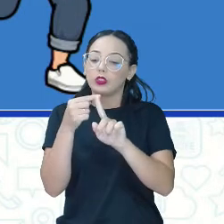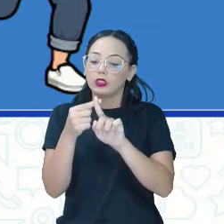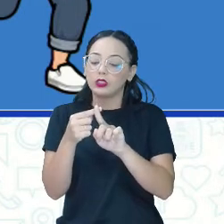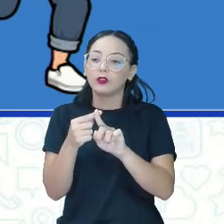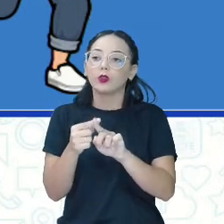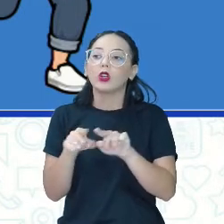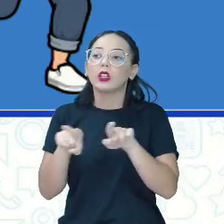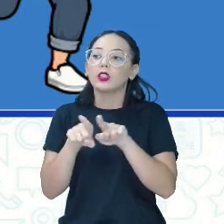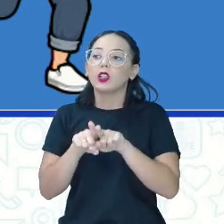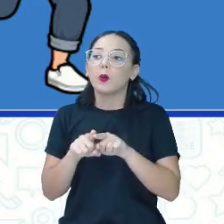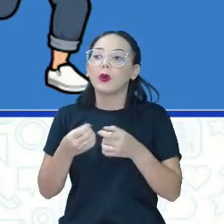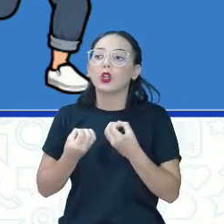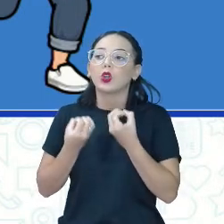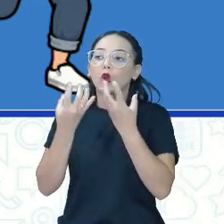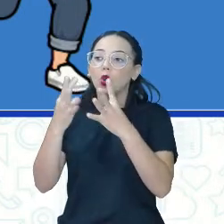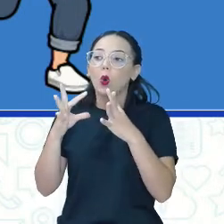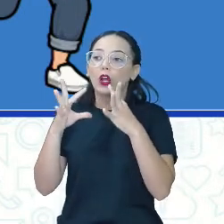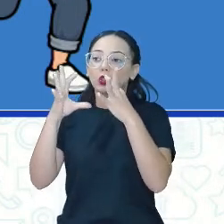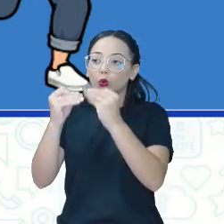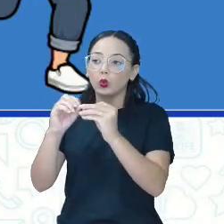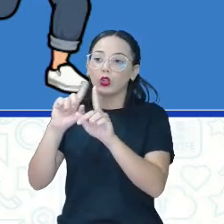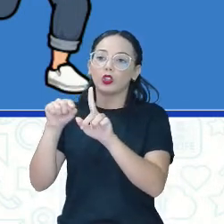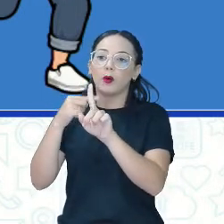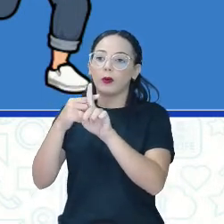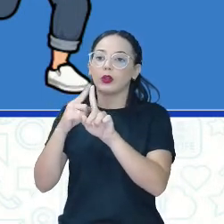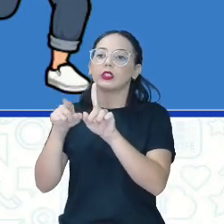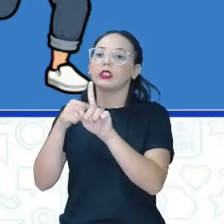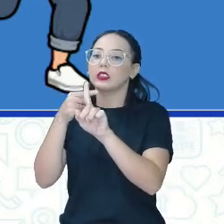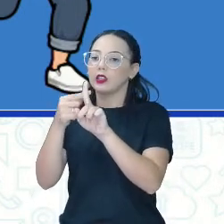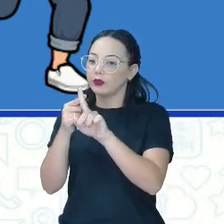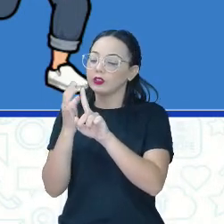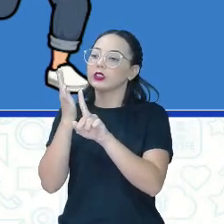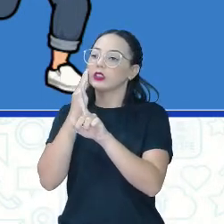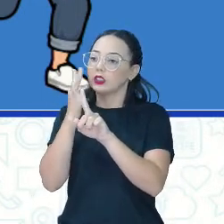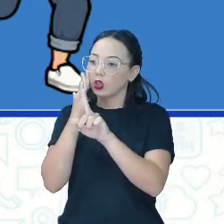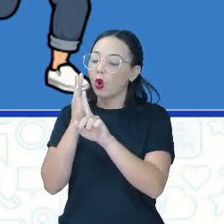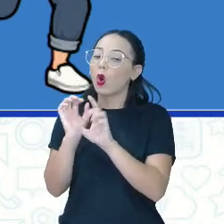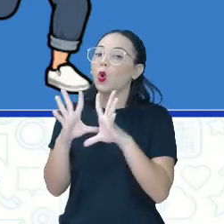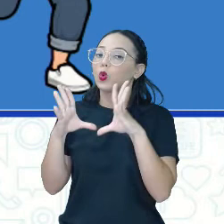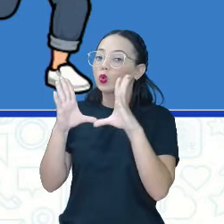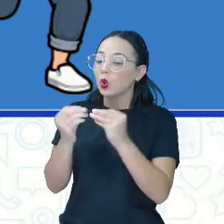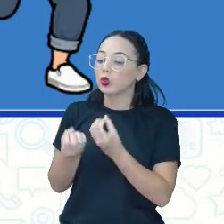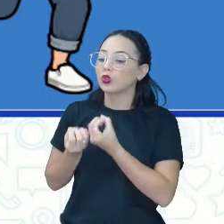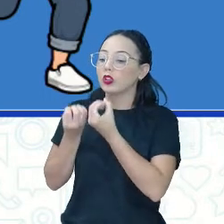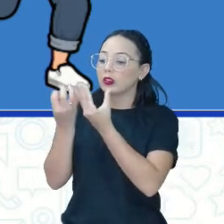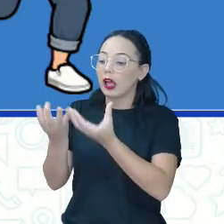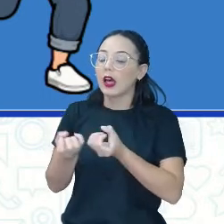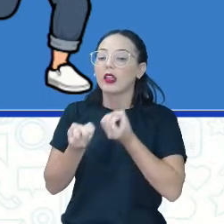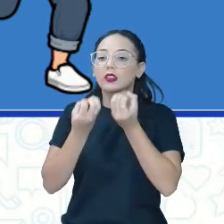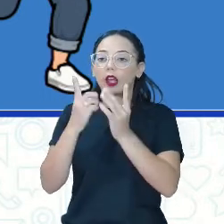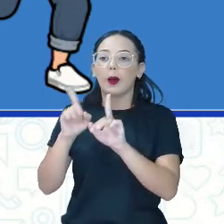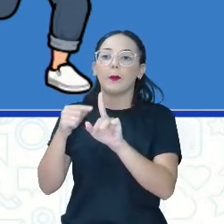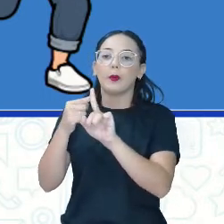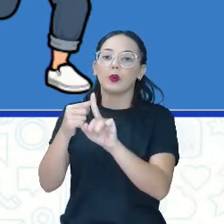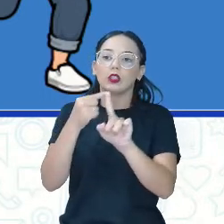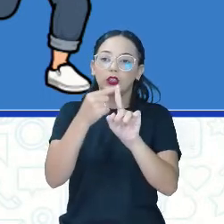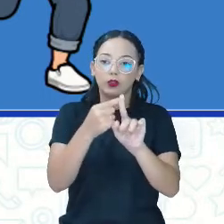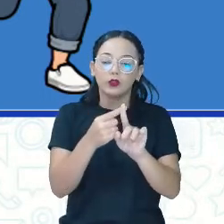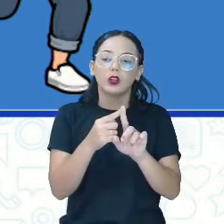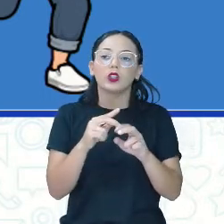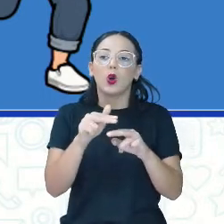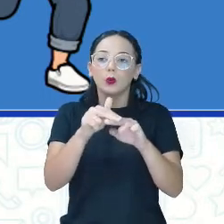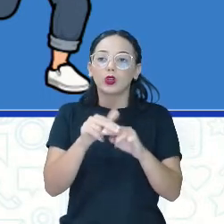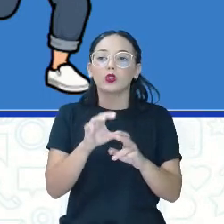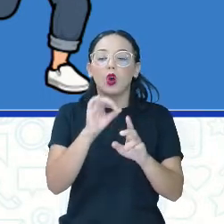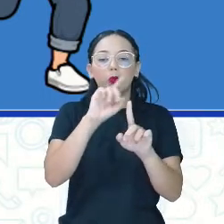positivo, ele doa para todos positivos, né? Que eu coloquei aqui, ó. Doa para todos positivo. Então, o O positivo doa